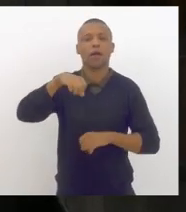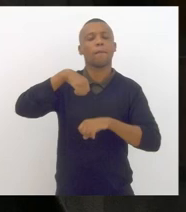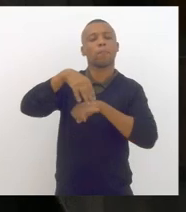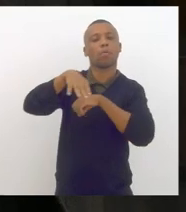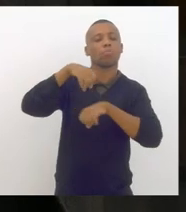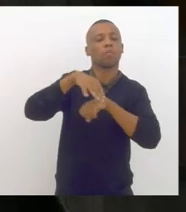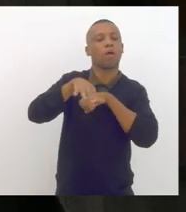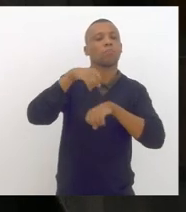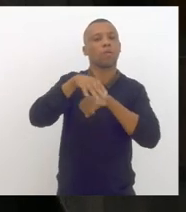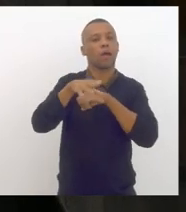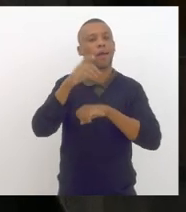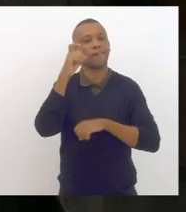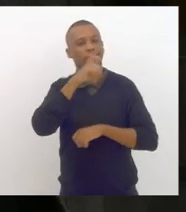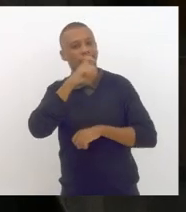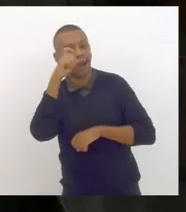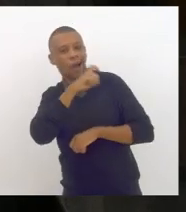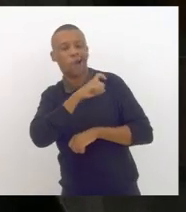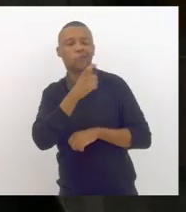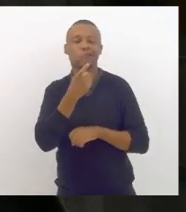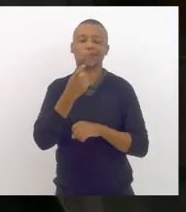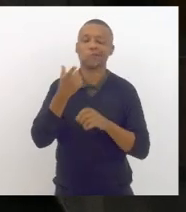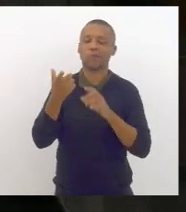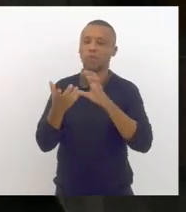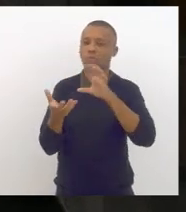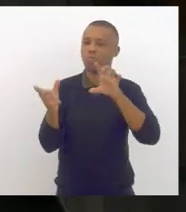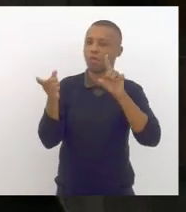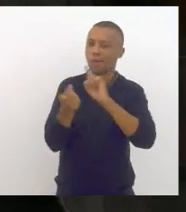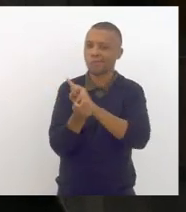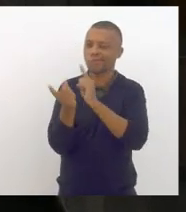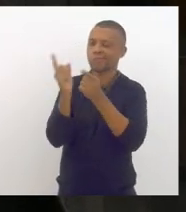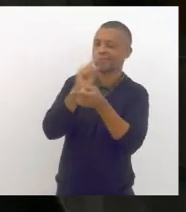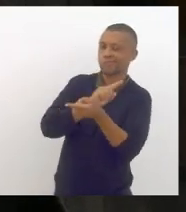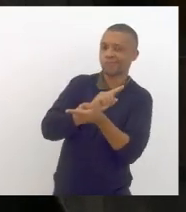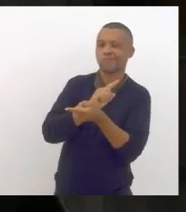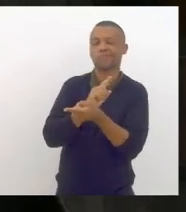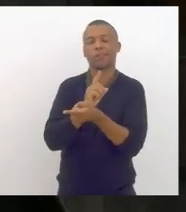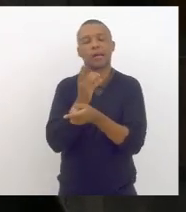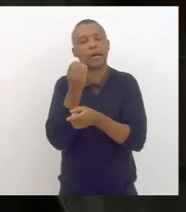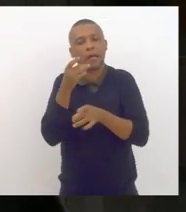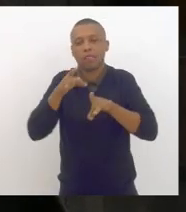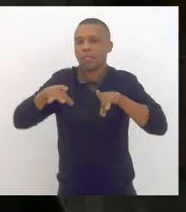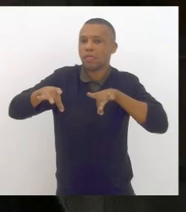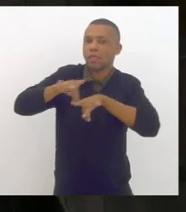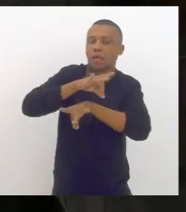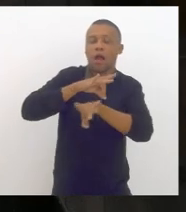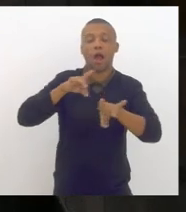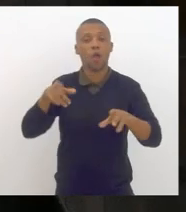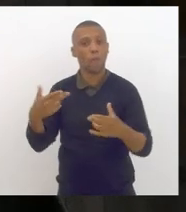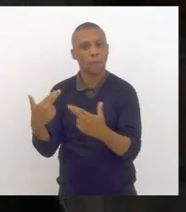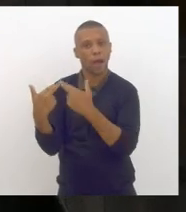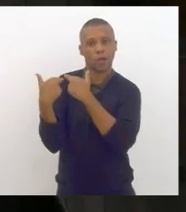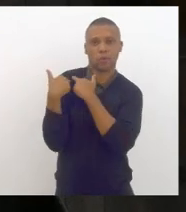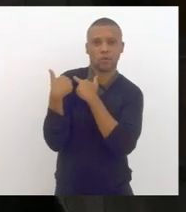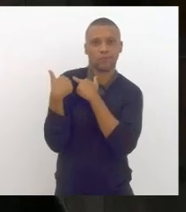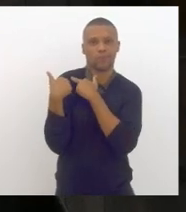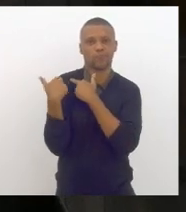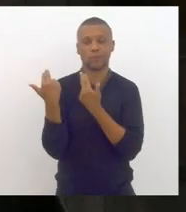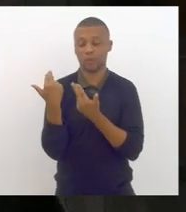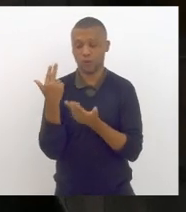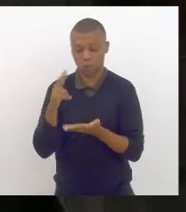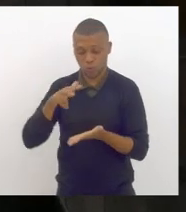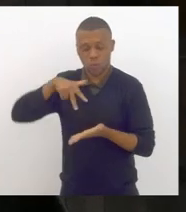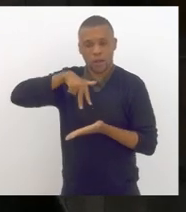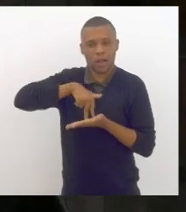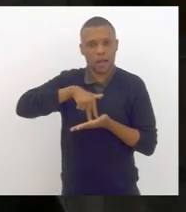falsas diz e deformadas deturpadas e olha a responsabilidade o lugar de onde